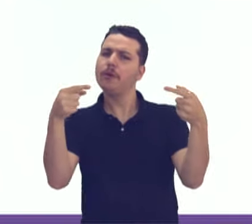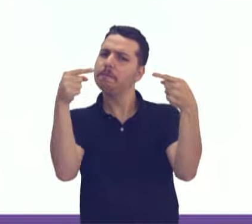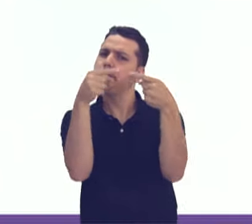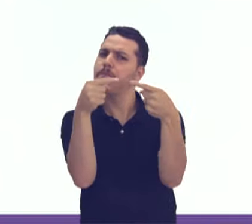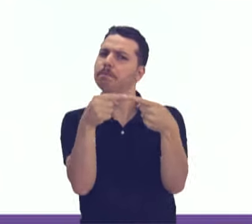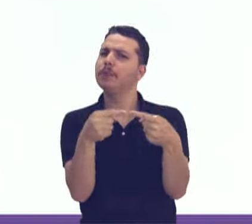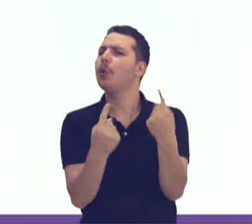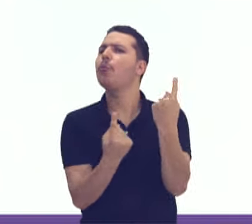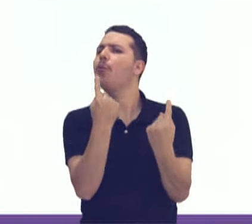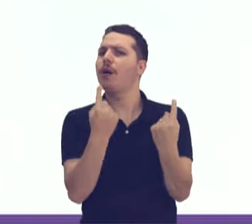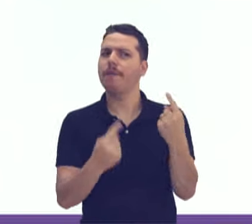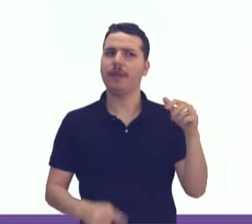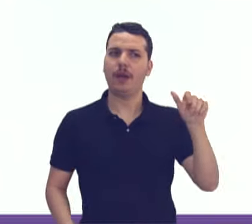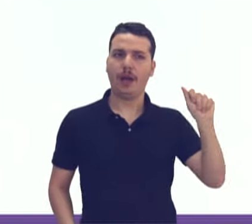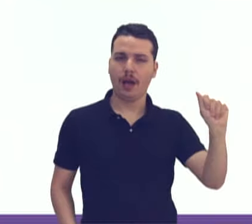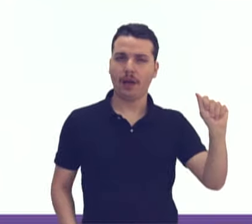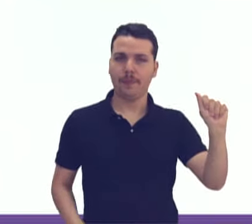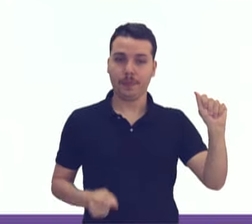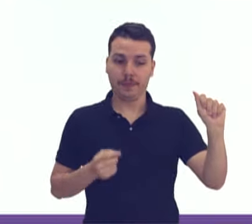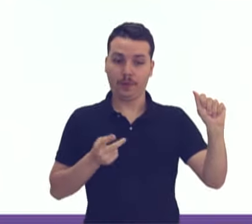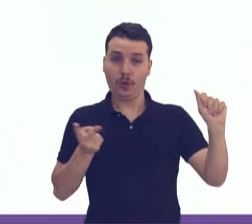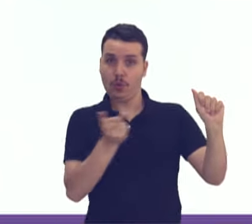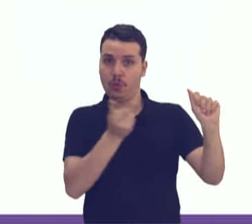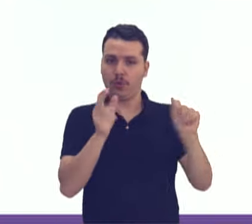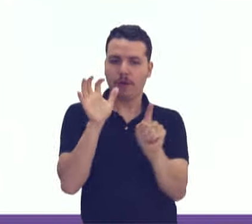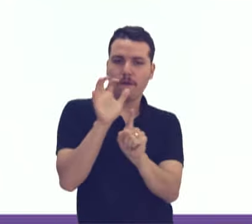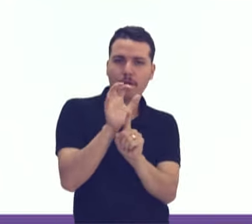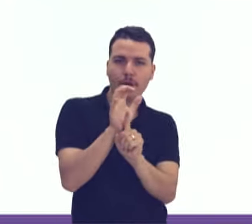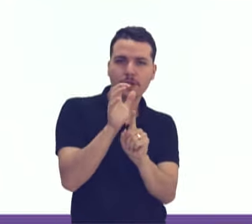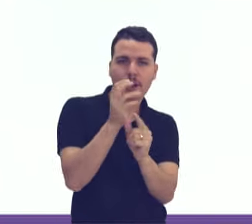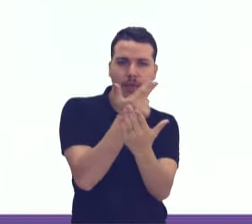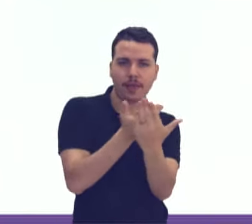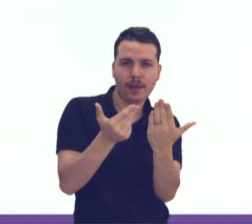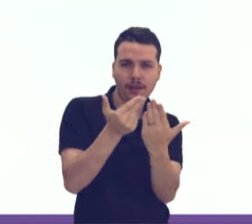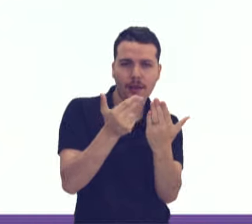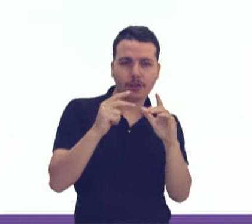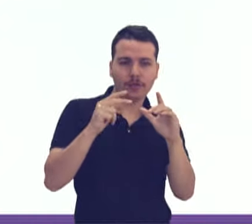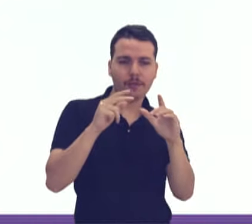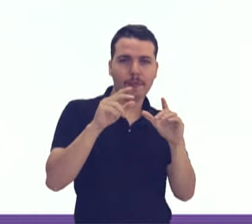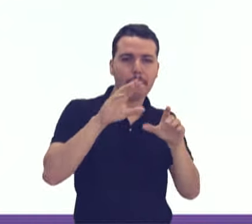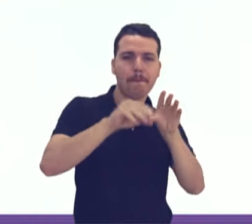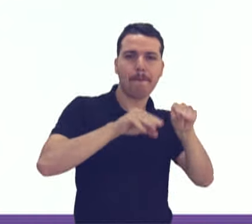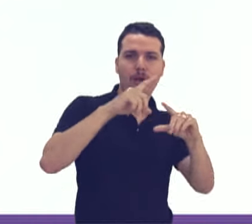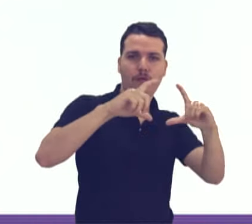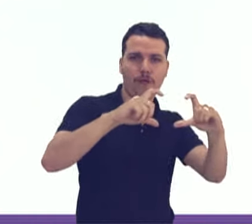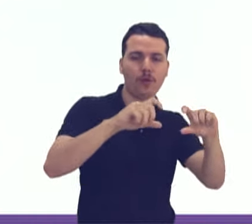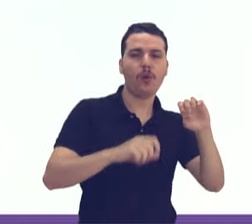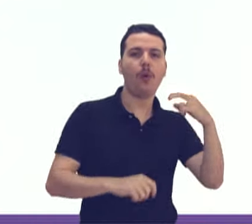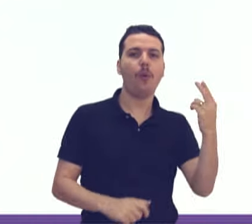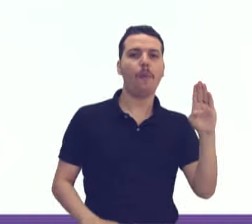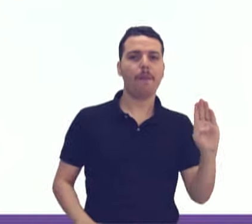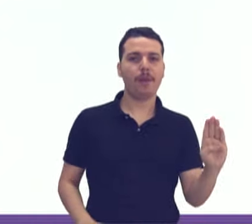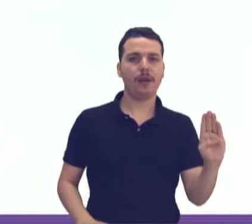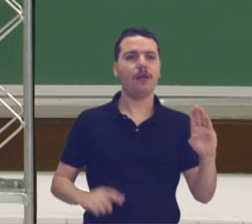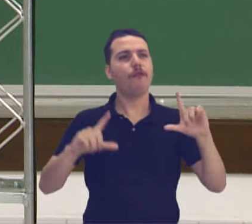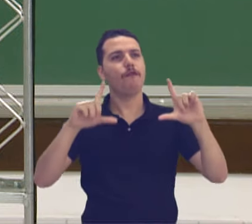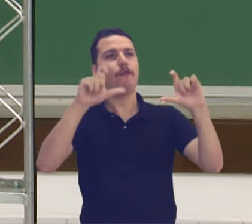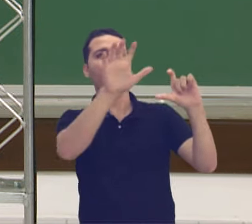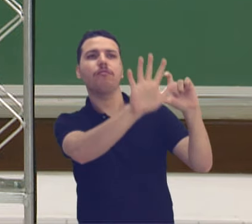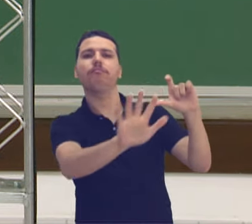eles a interferência com desenhos em fotografias ou behr fotografias de